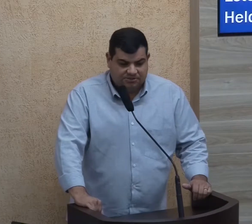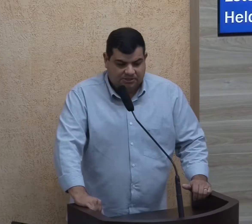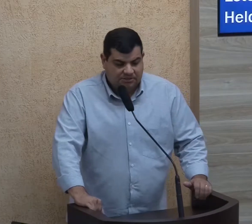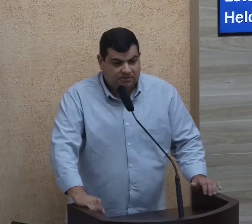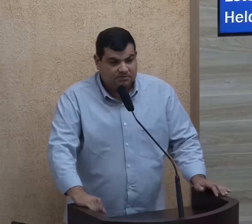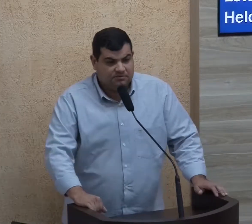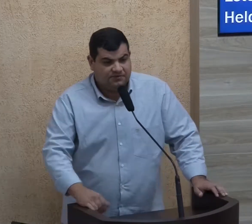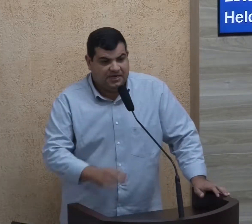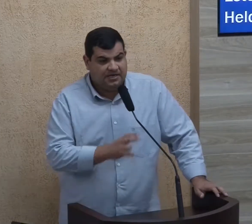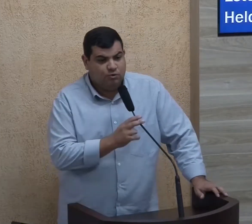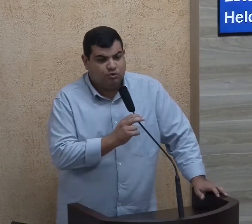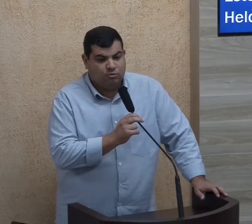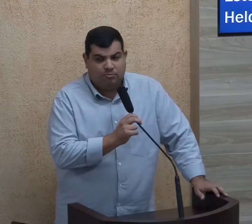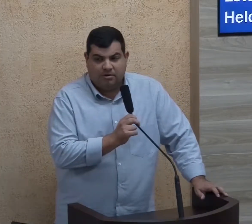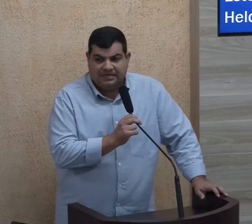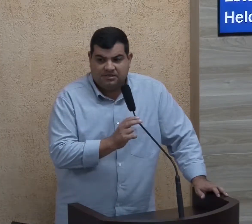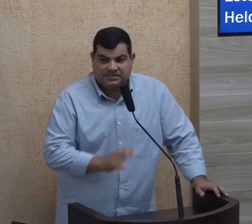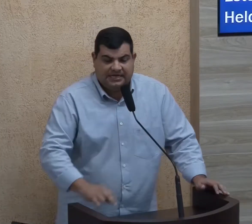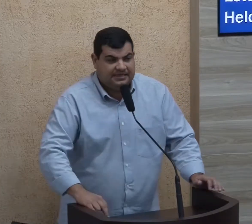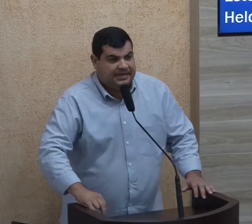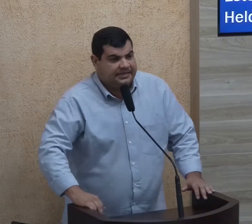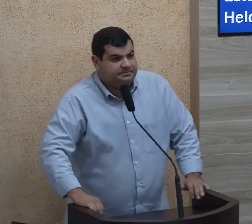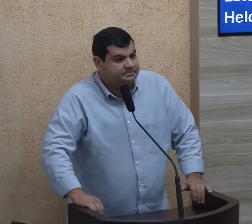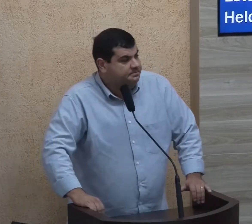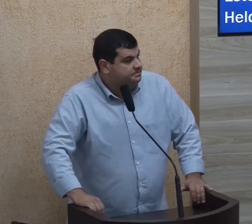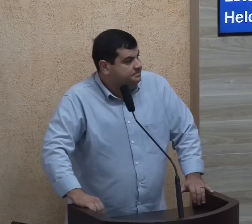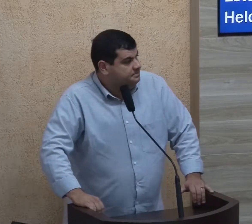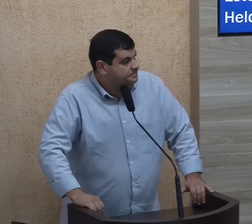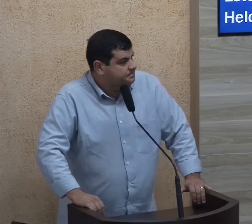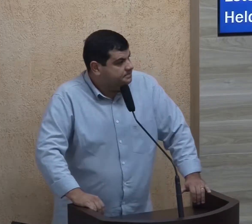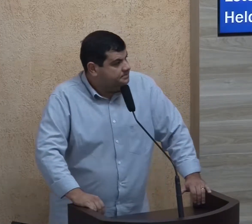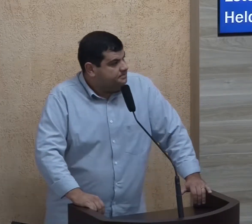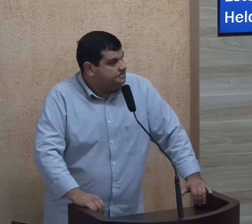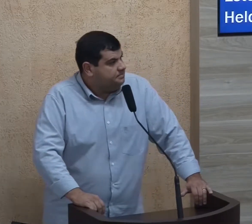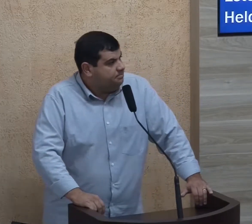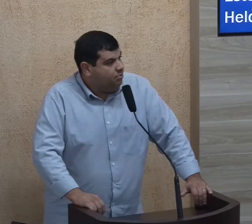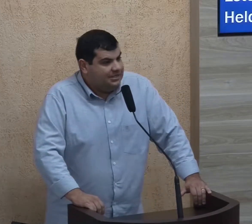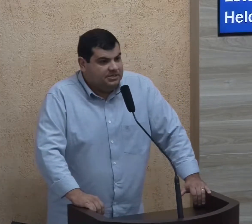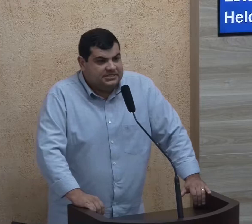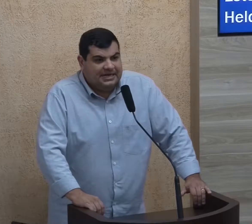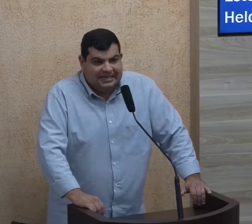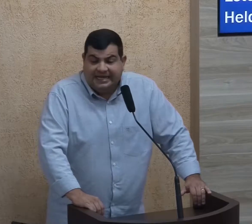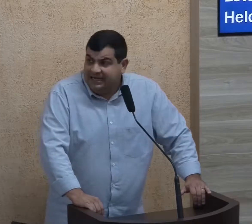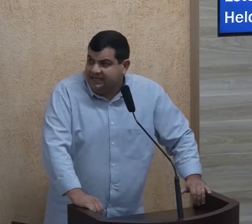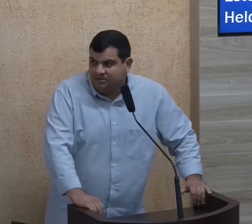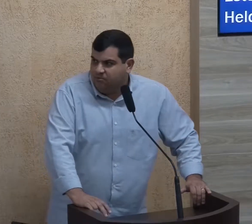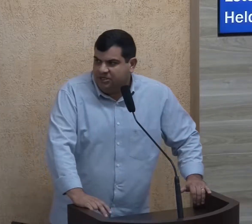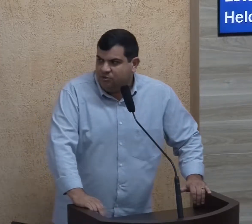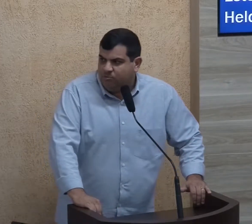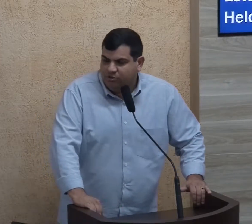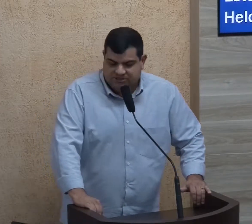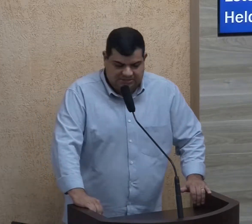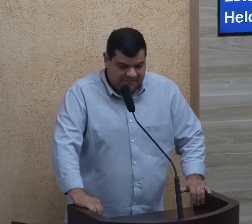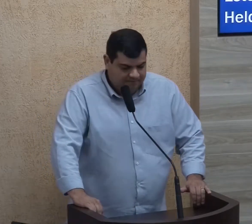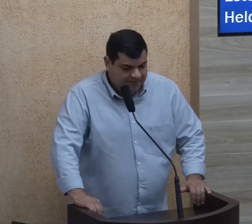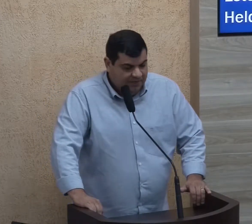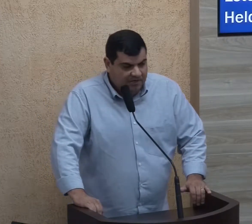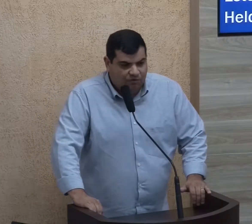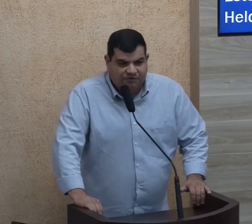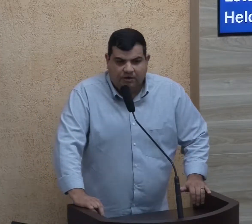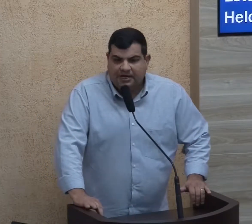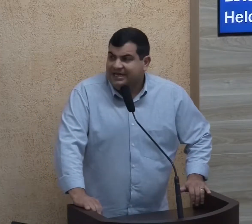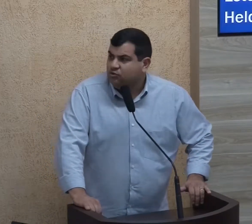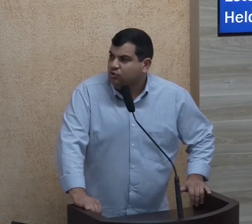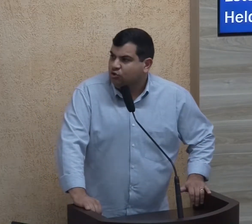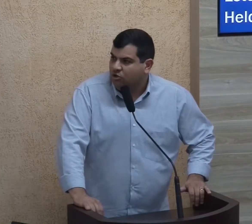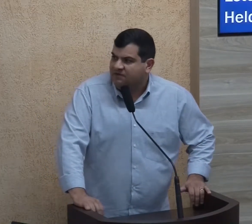eu acho que não ficaria muito bom para o lado desse canalha. O lado desse canalha, é o mínimo que eu posso dizer. E eu